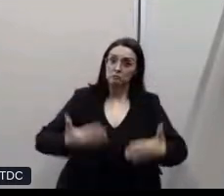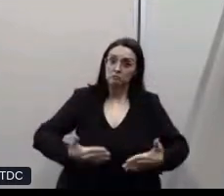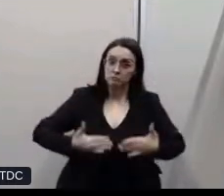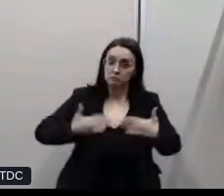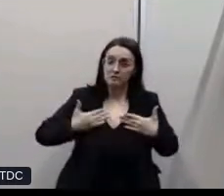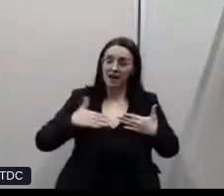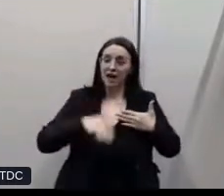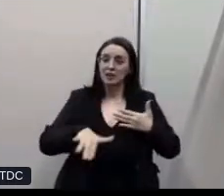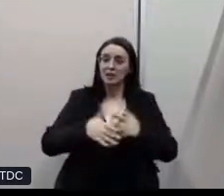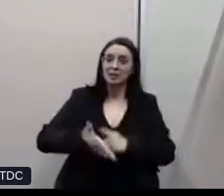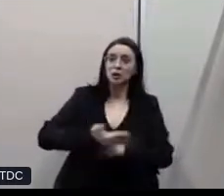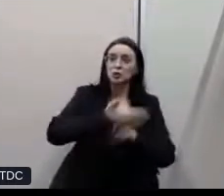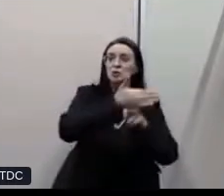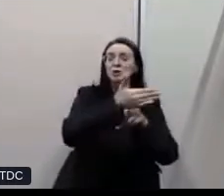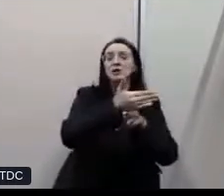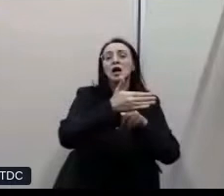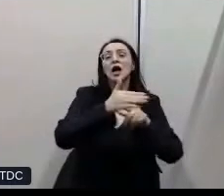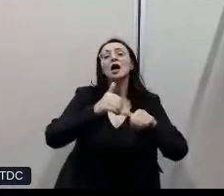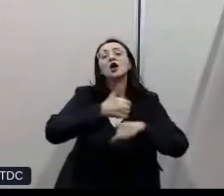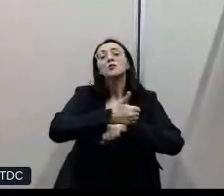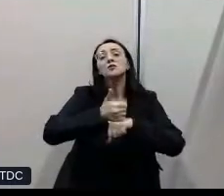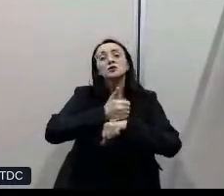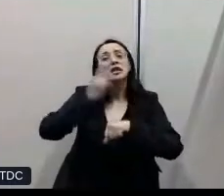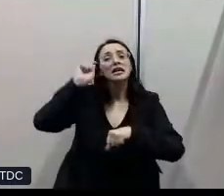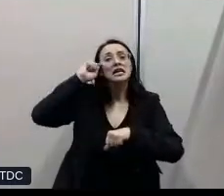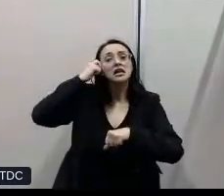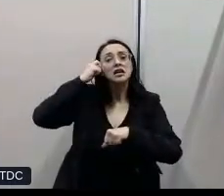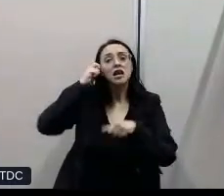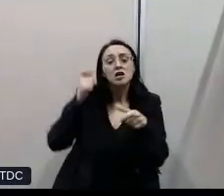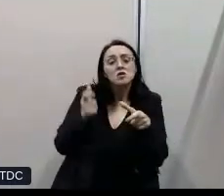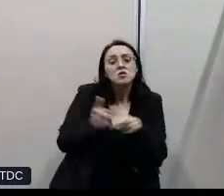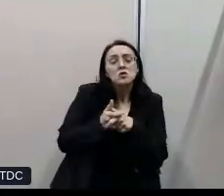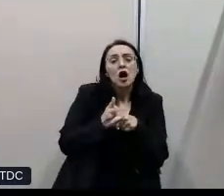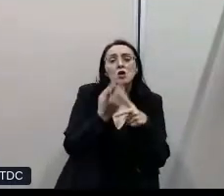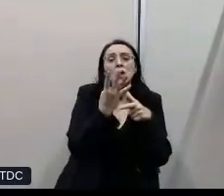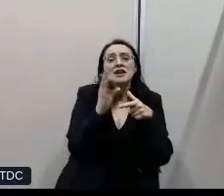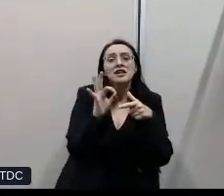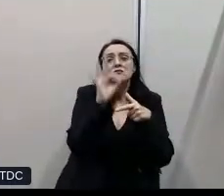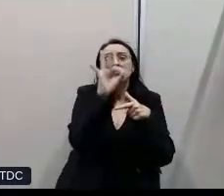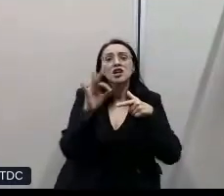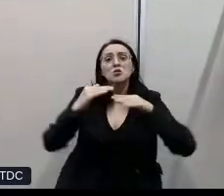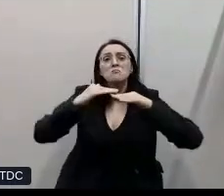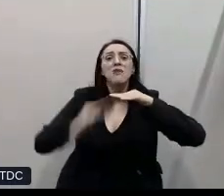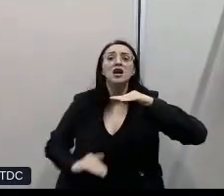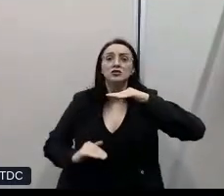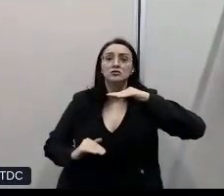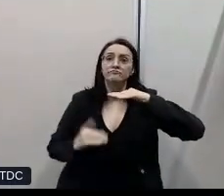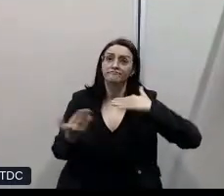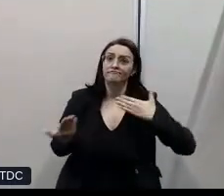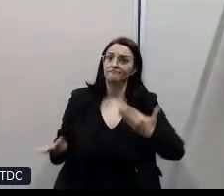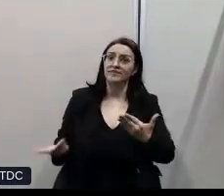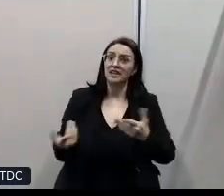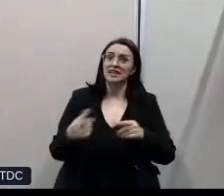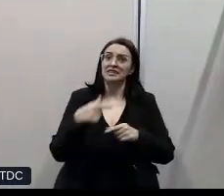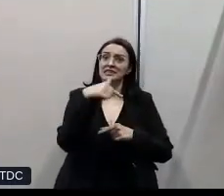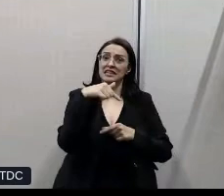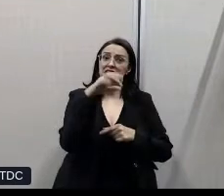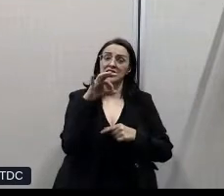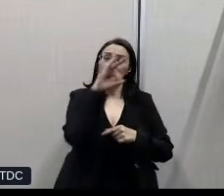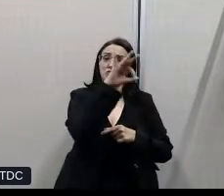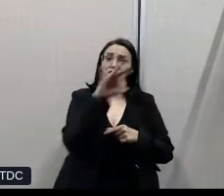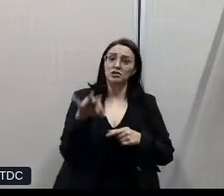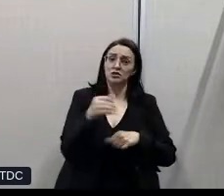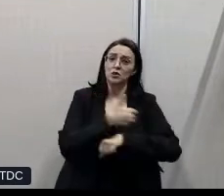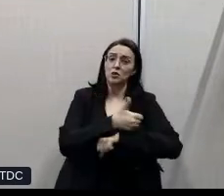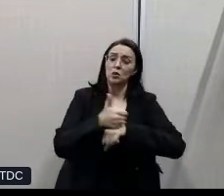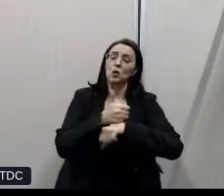setor de tecnologia, a gente tem os profissionais negros ocupando menos de 40% dos espaços. A gente tem mais de 70%